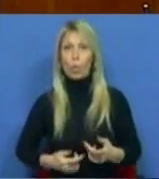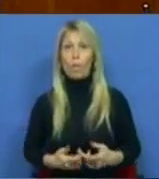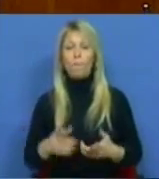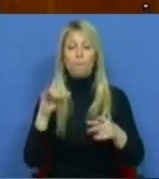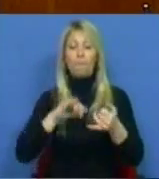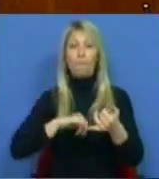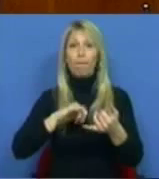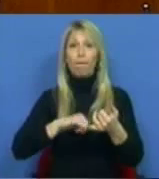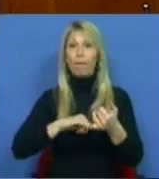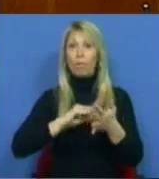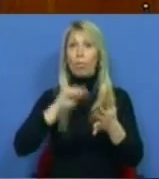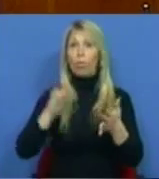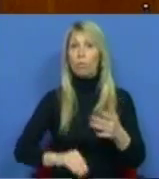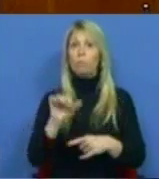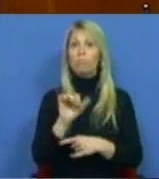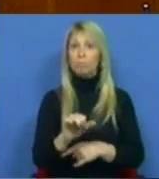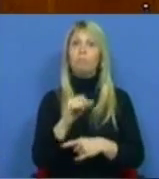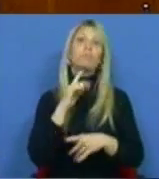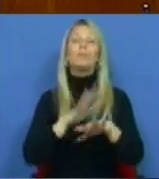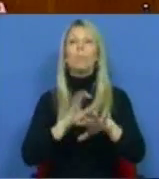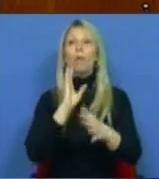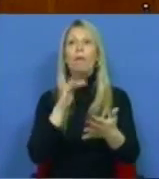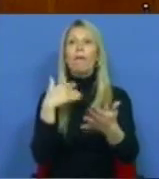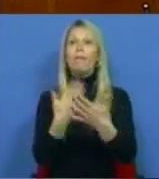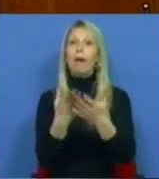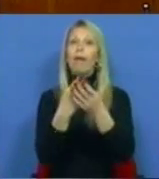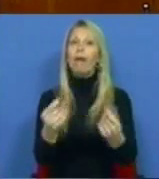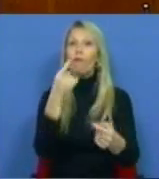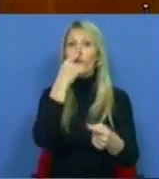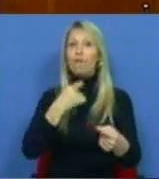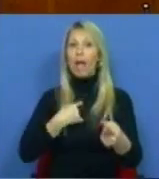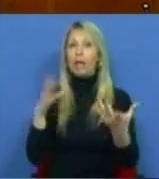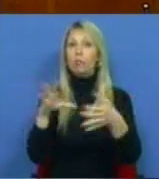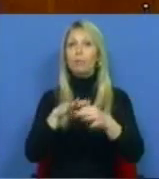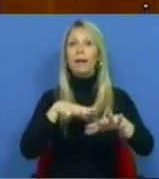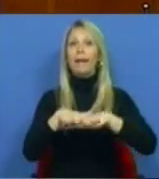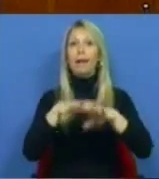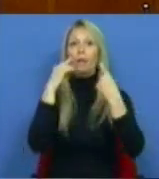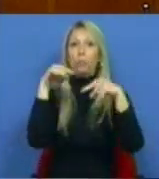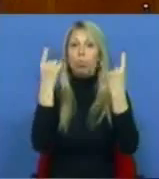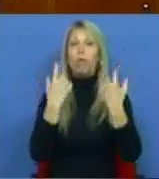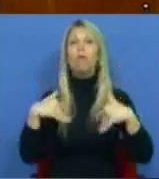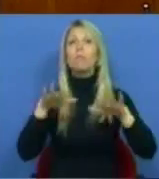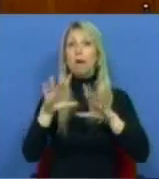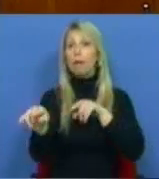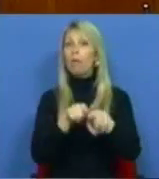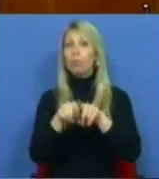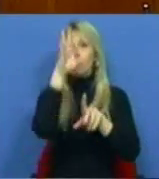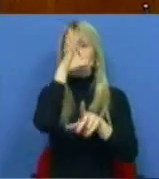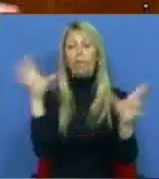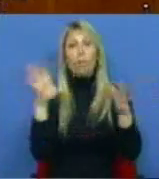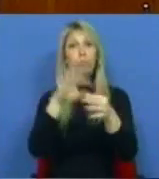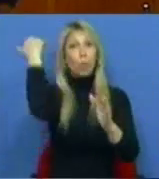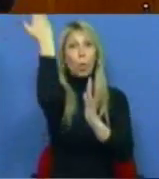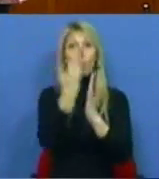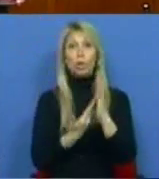contratos de associação destinam-se a prover as falhas na rede pública. mas a política do Governo está de acordo com a Constituição.